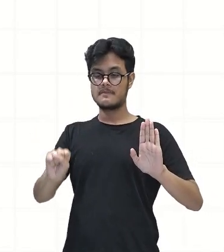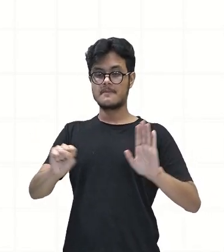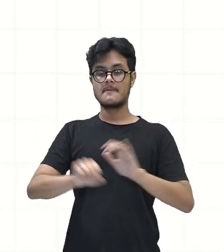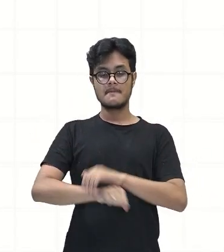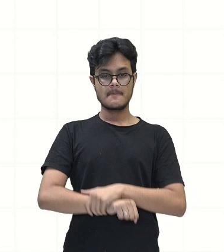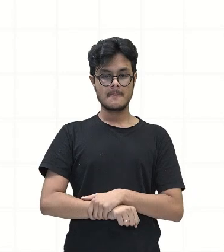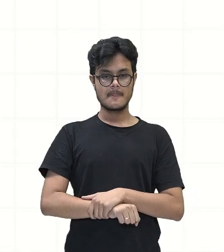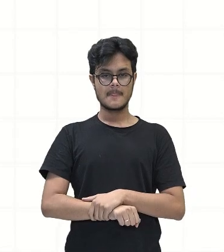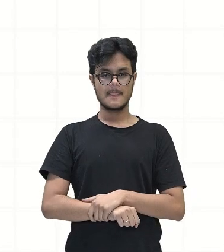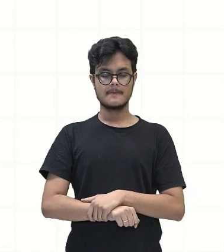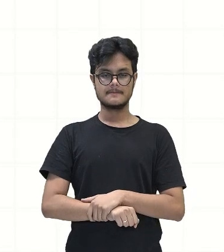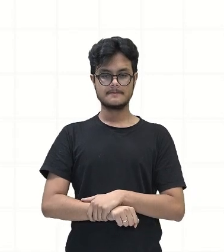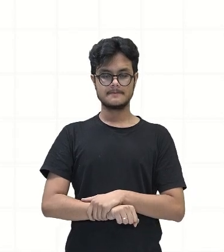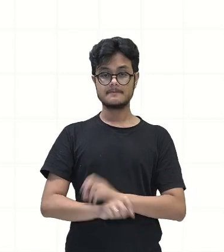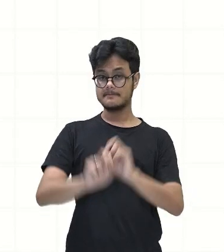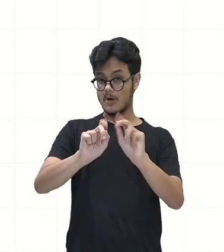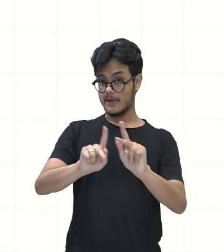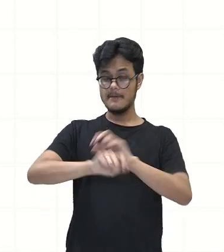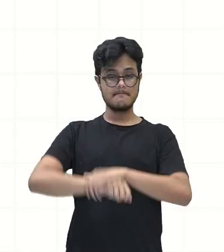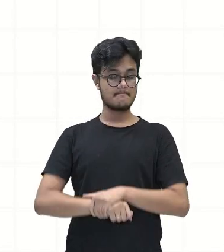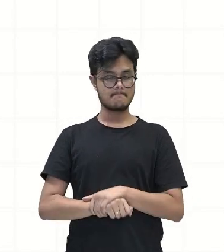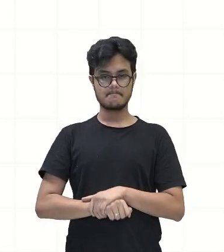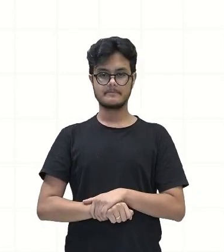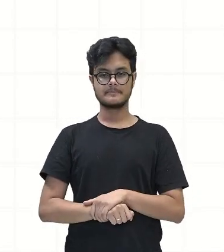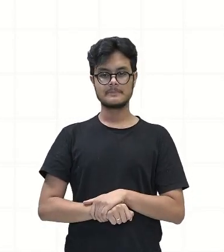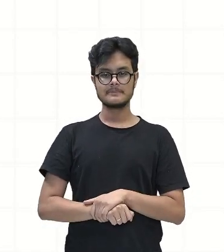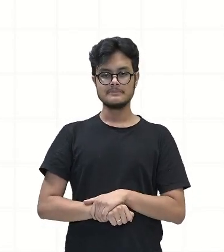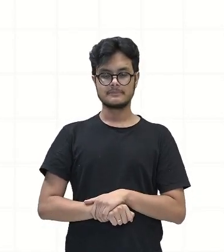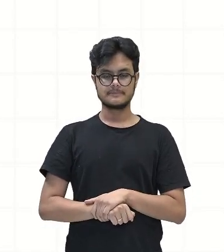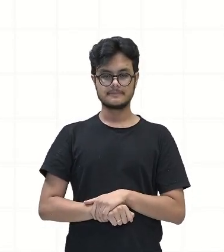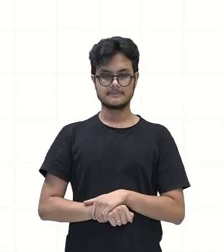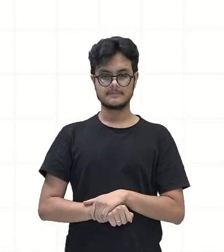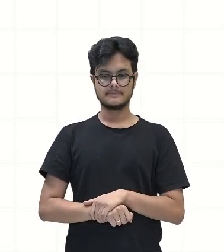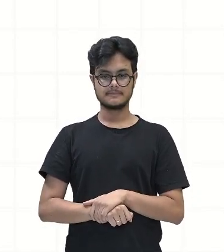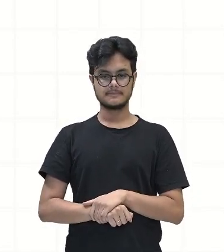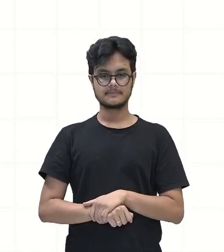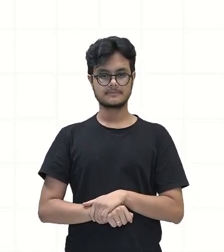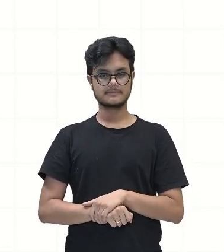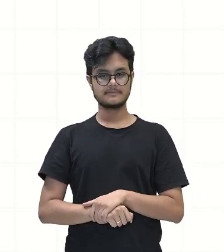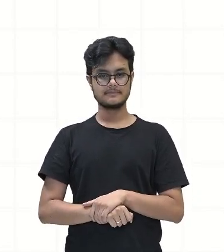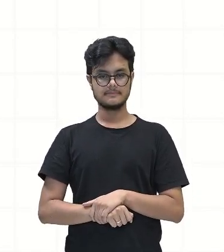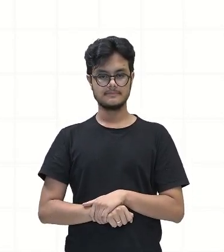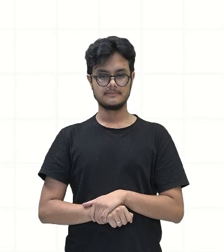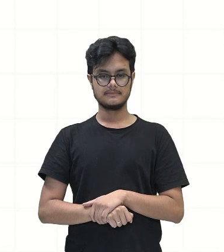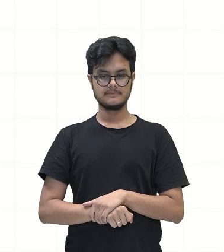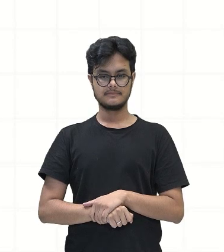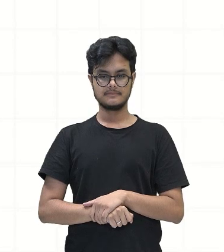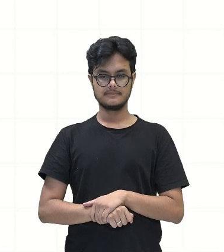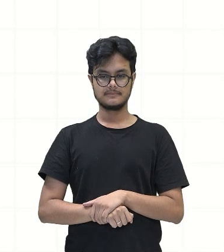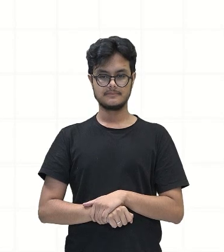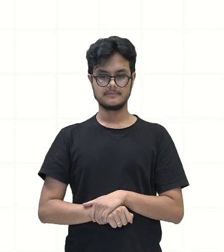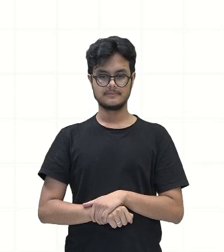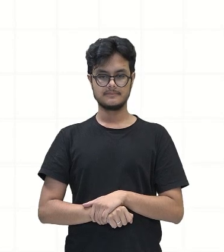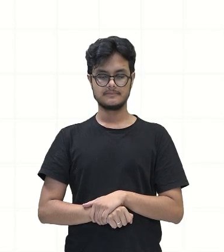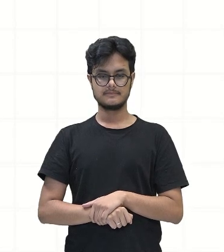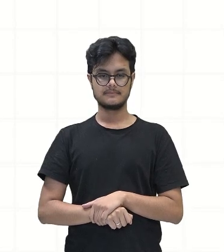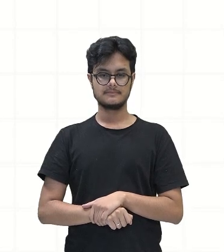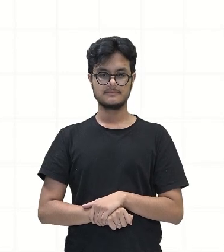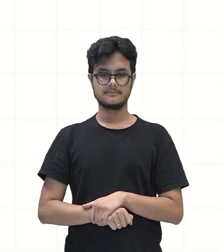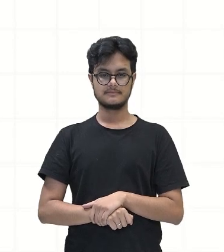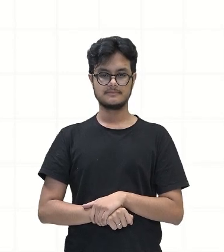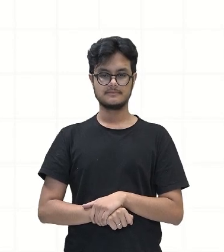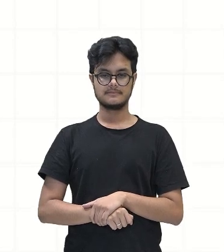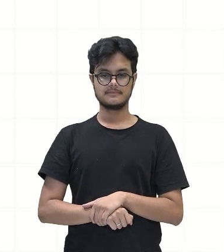Lembrando o que é um triângulo equilátero. É um triângulo que possui as 3 medidas de